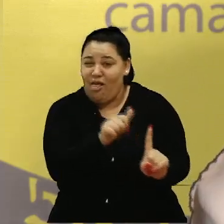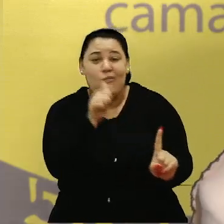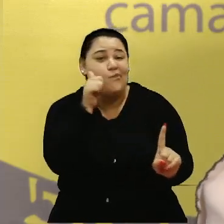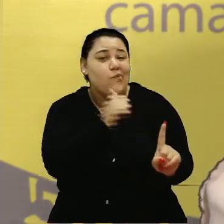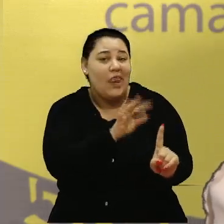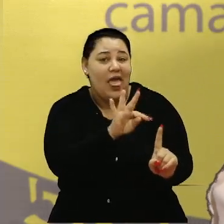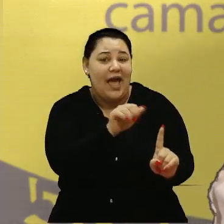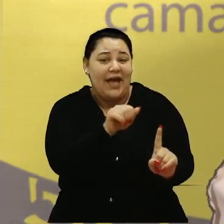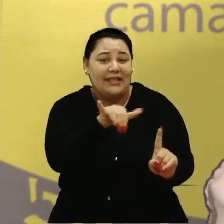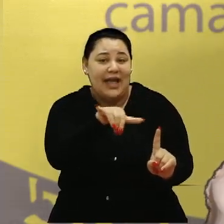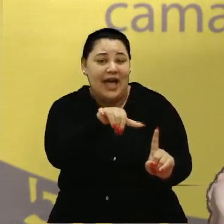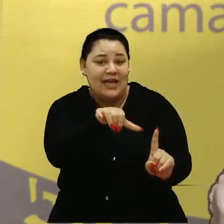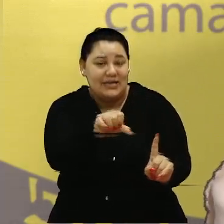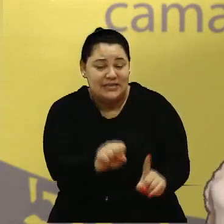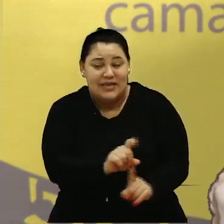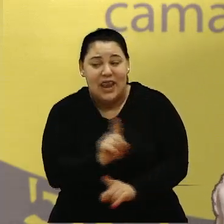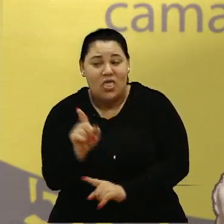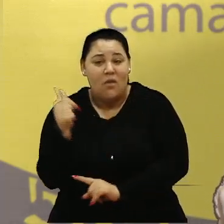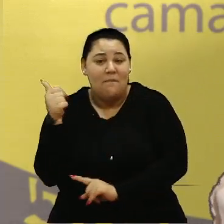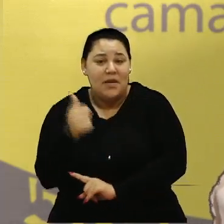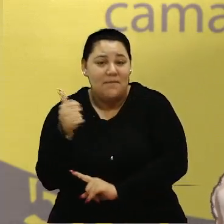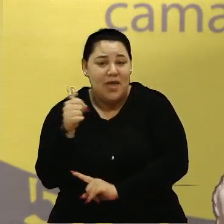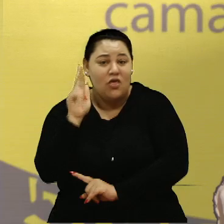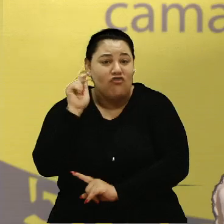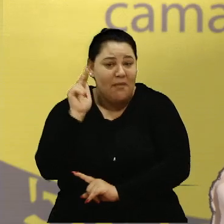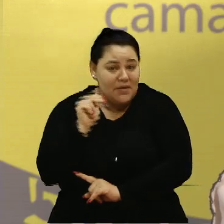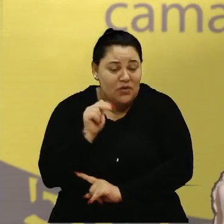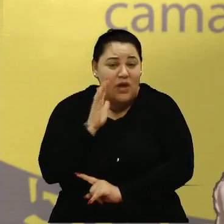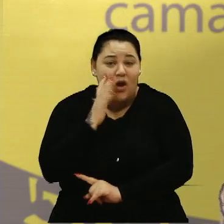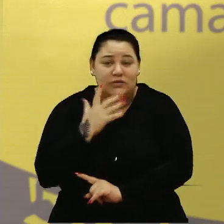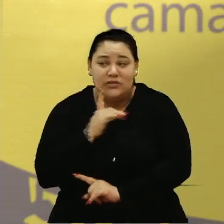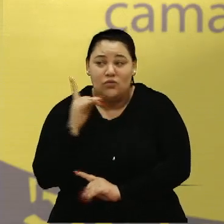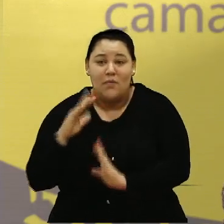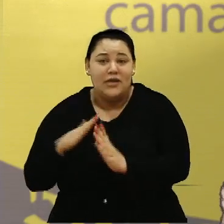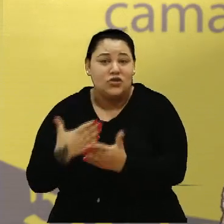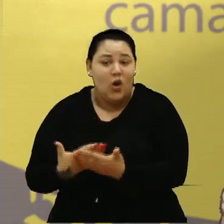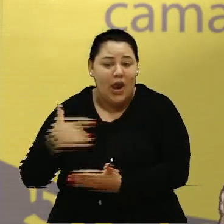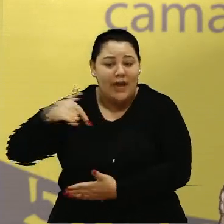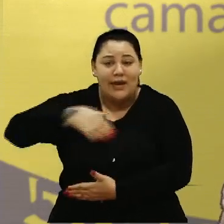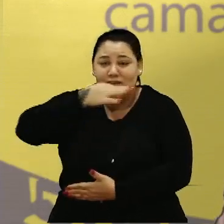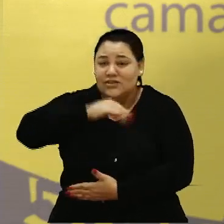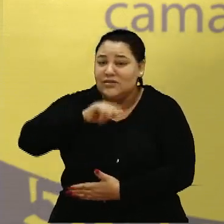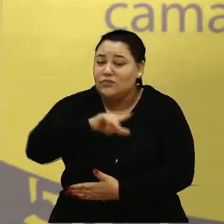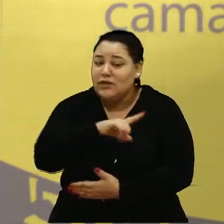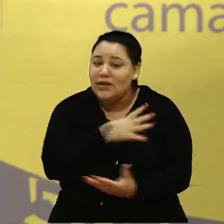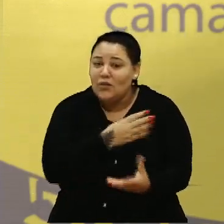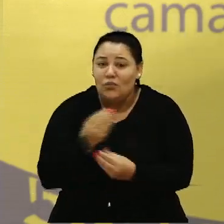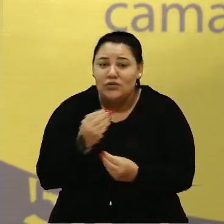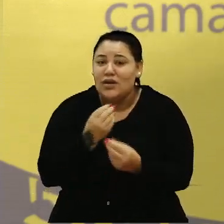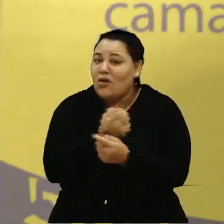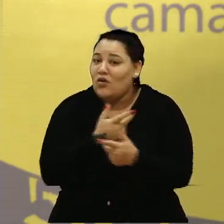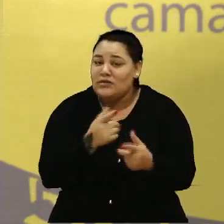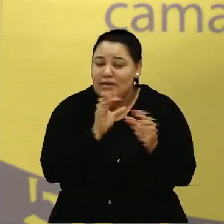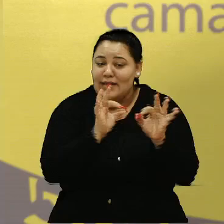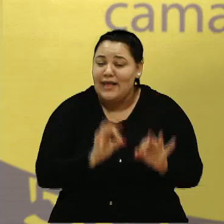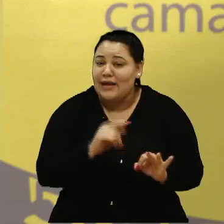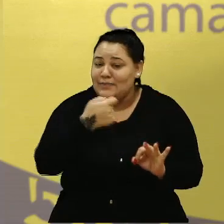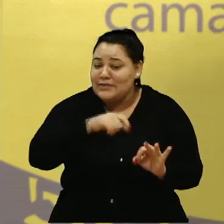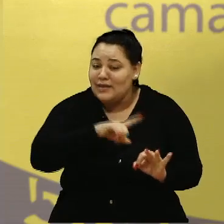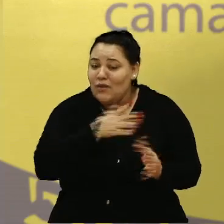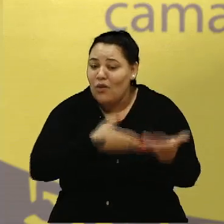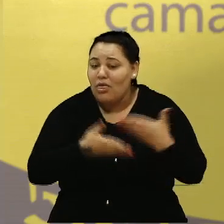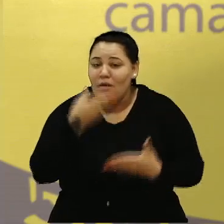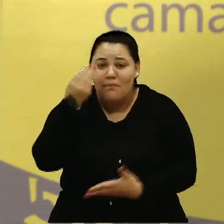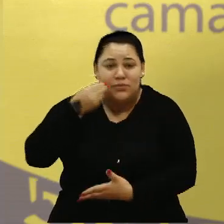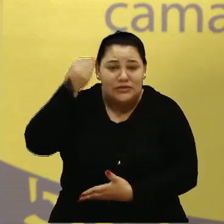dia 1º de abril. Então são situações que um atendimento psicológico mais humanizado é importante. Esse